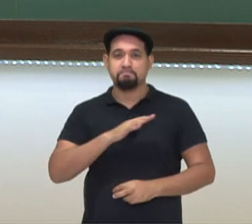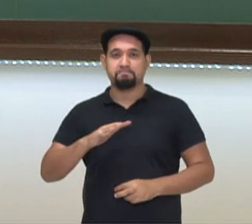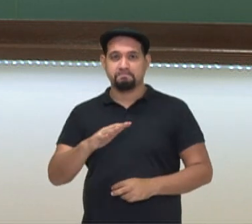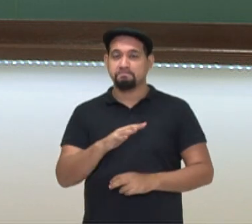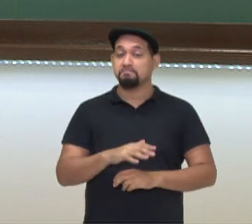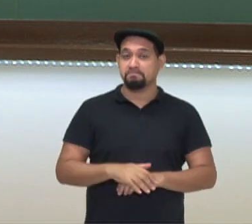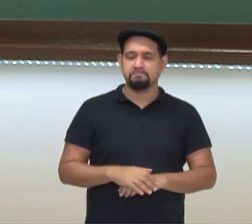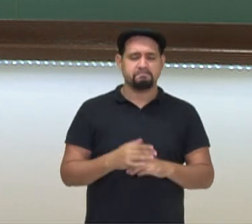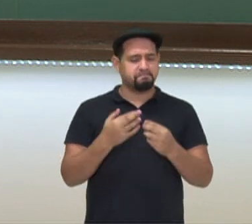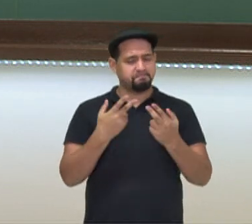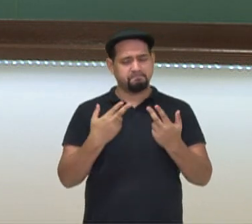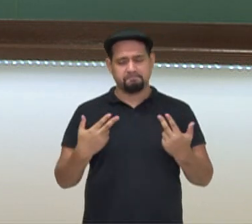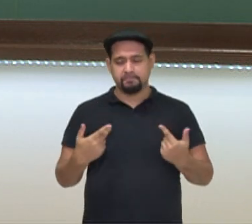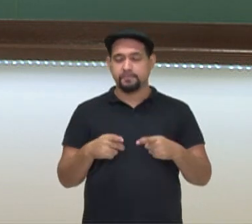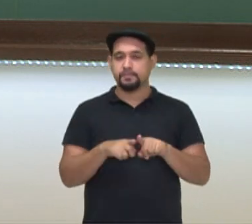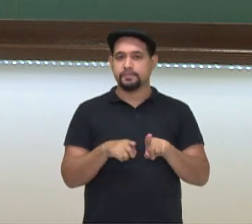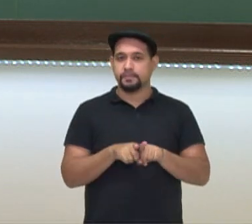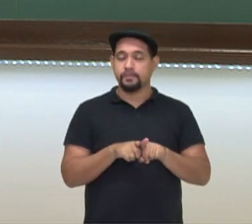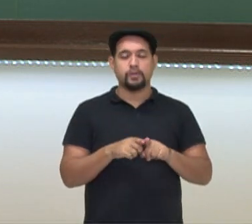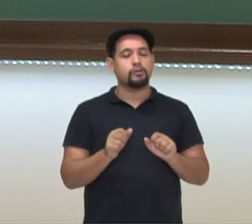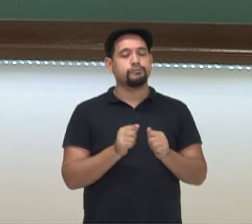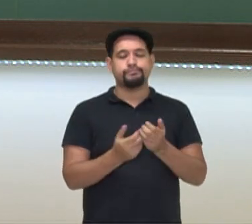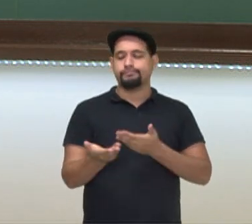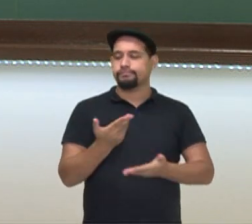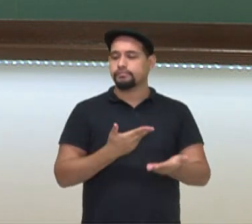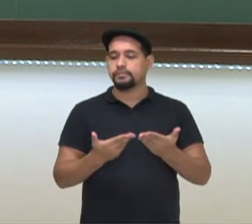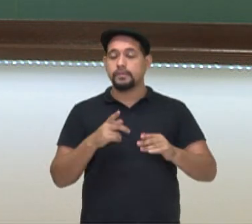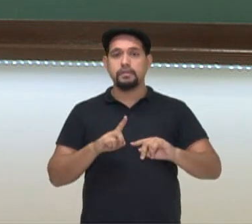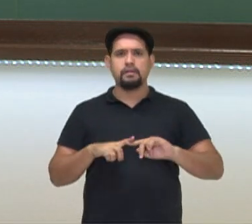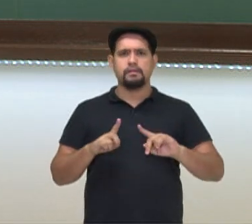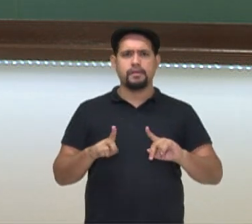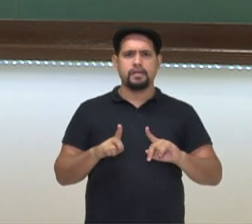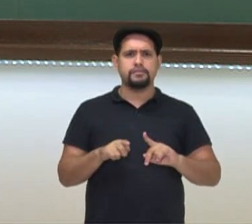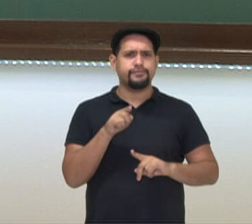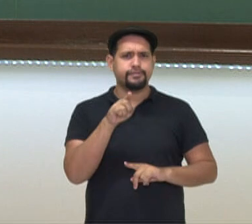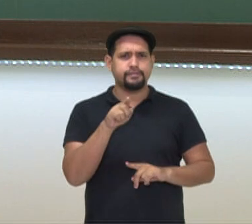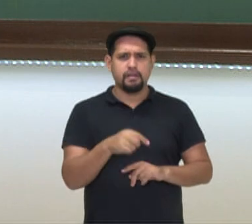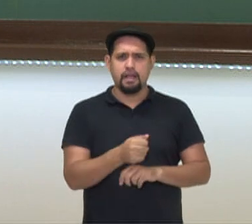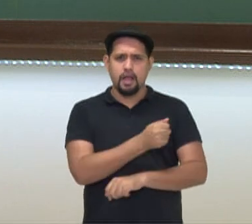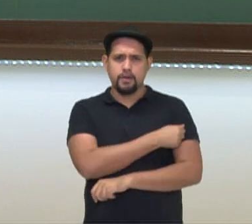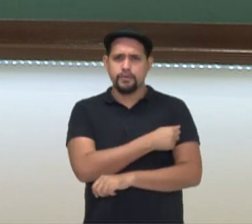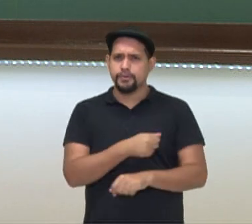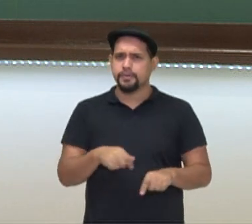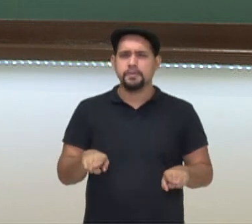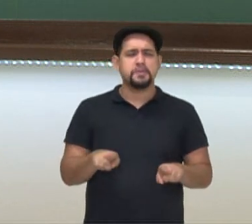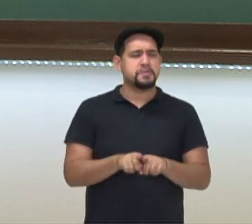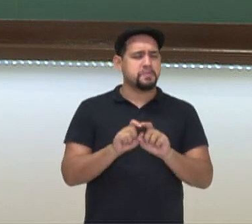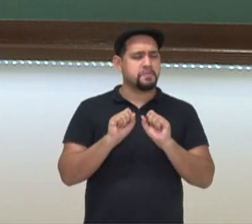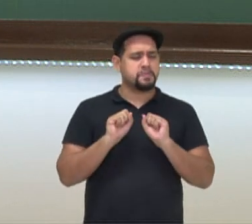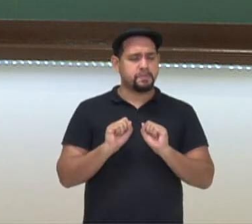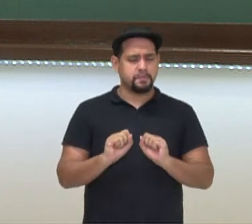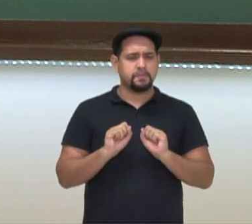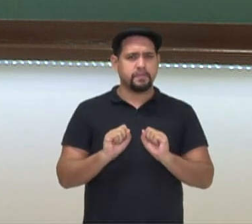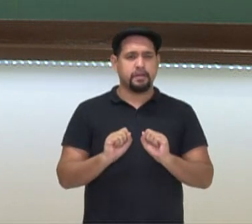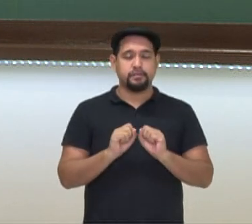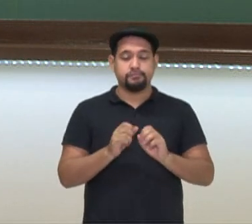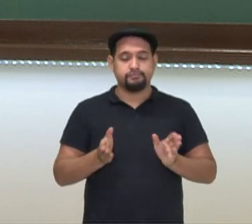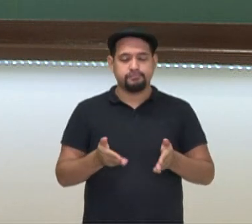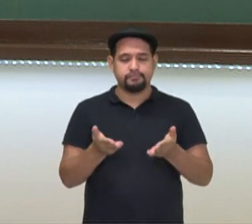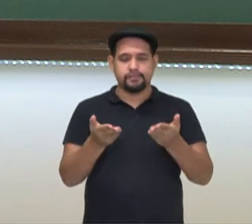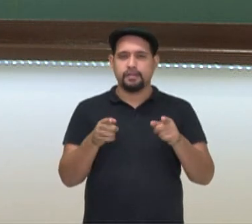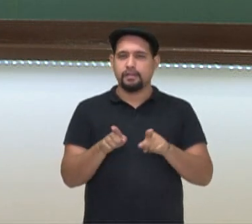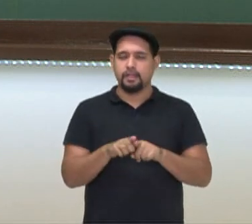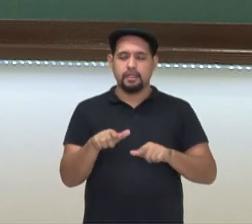cênico, enfim, a contracena entre os artistas, mas também você que é estudante também pode estimular,